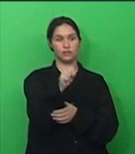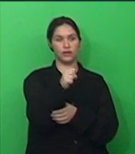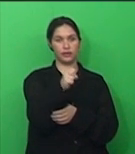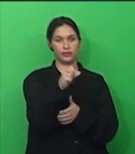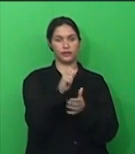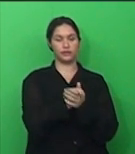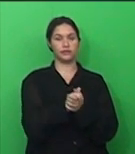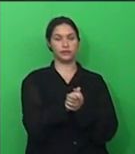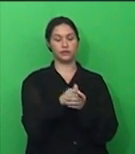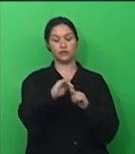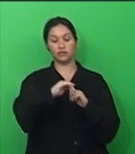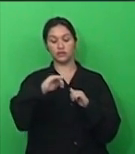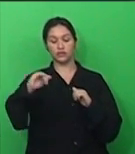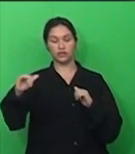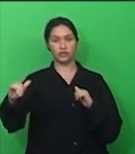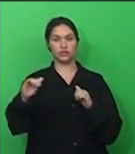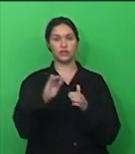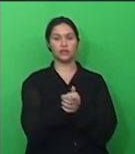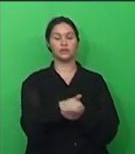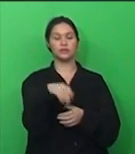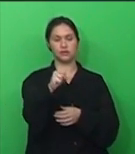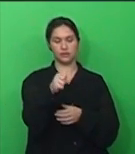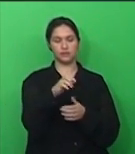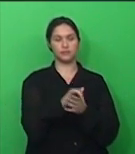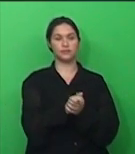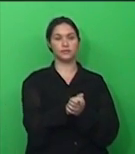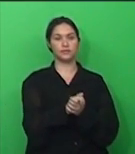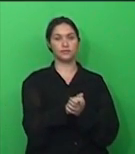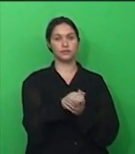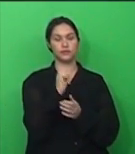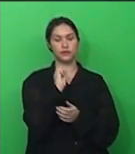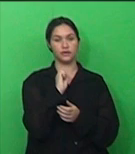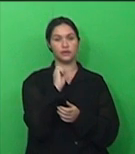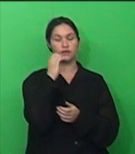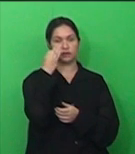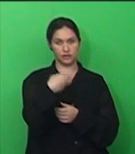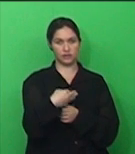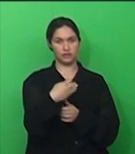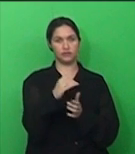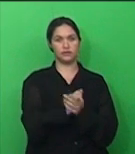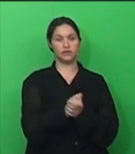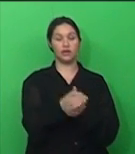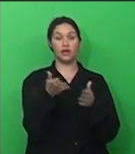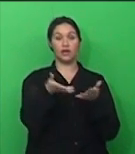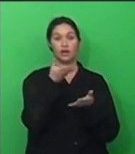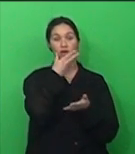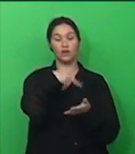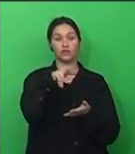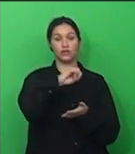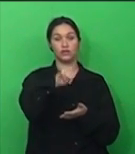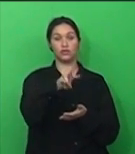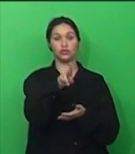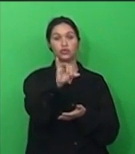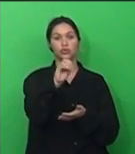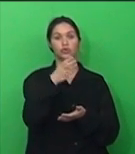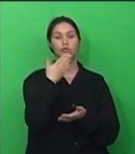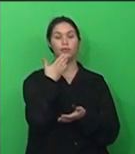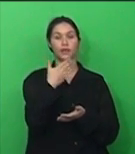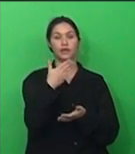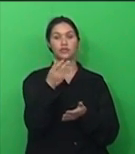368/17. Será atendido em pleno. Correto. Questão de ordem cedida ao vereador Júlio Kaminski.